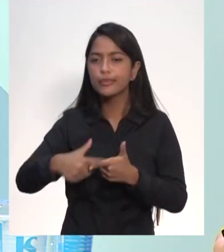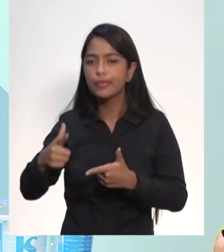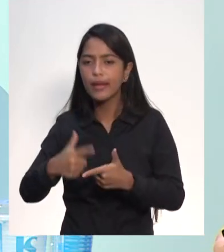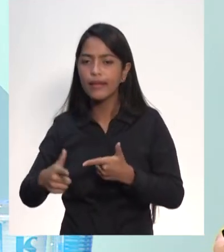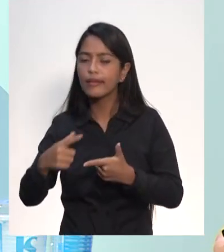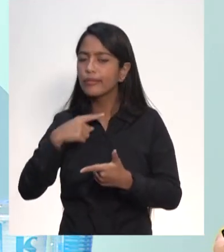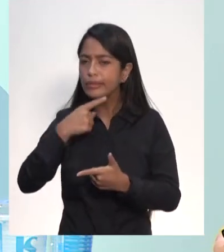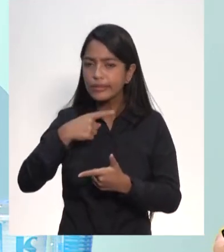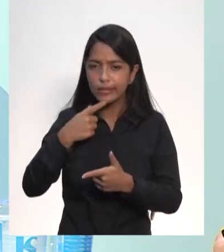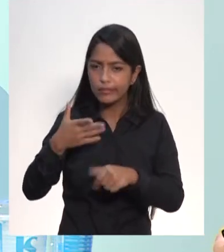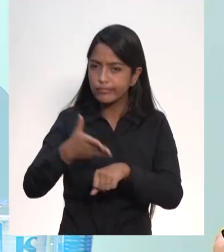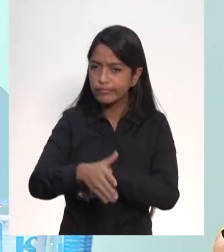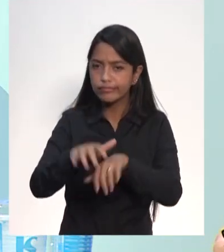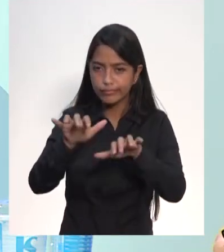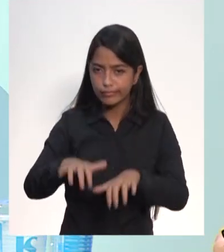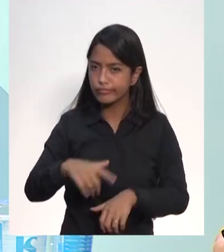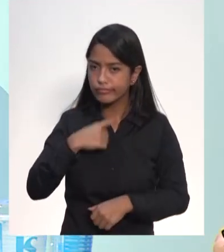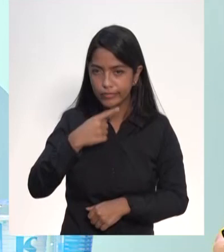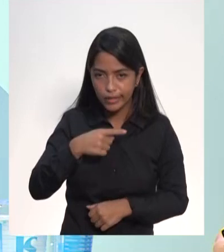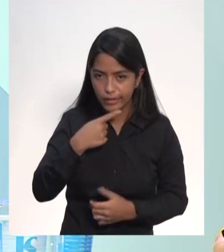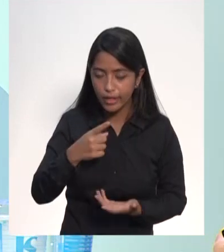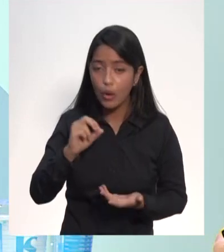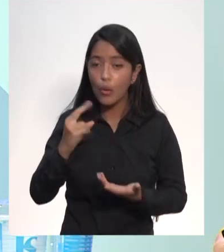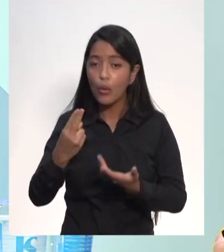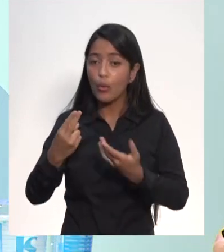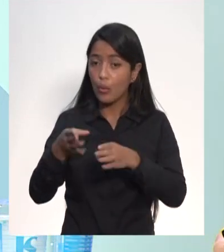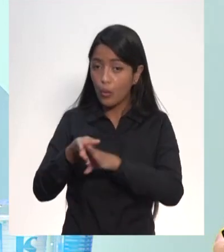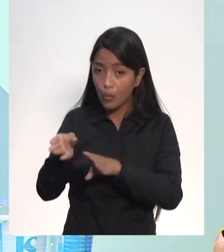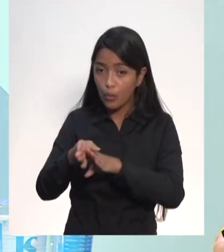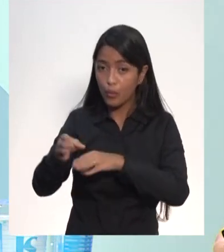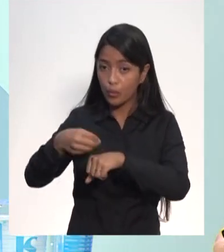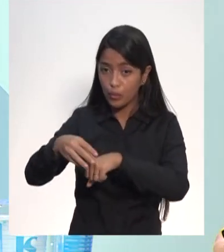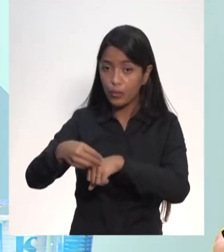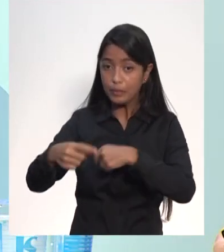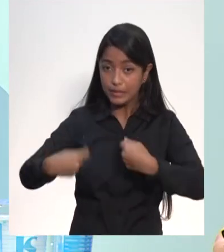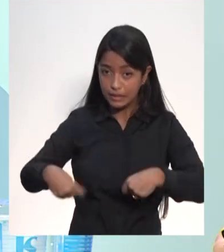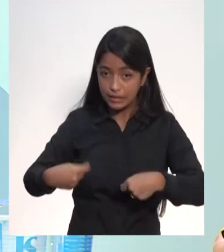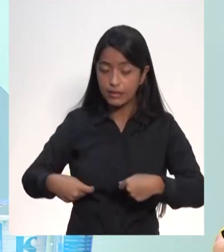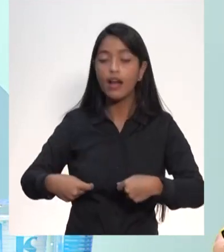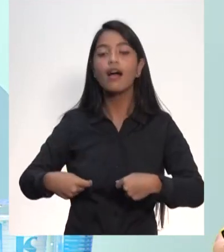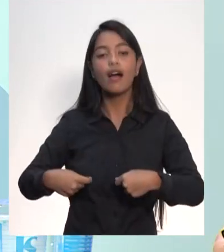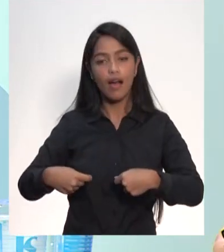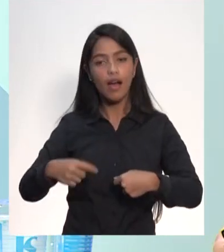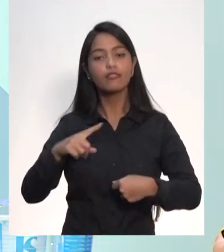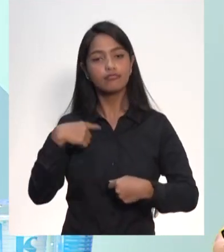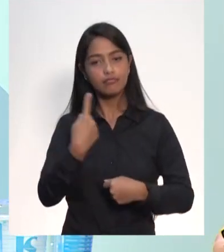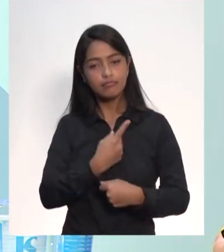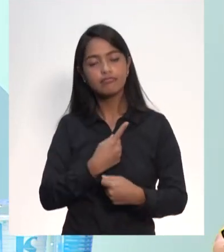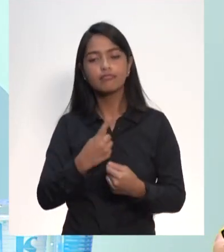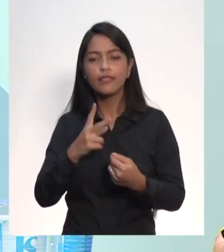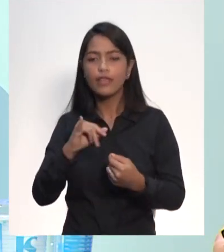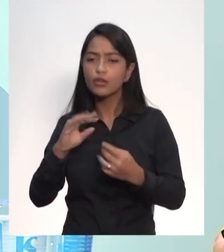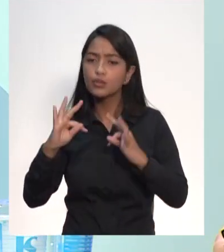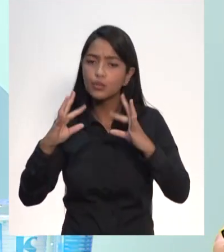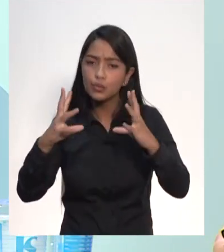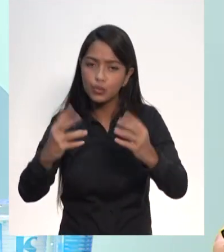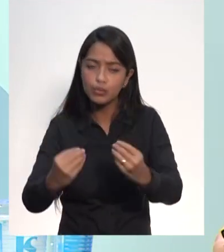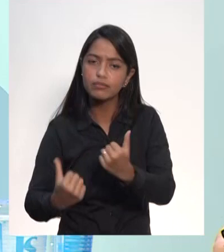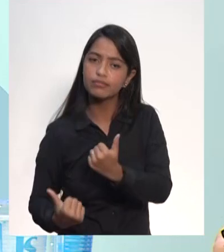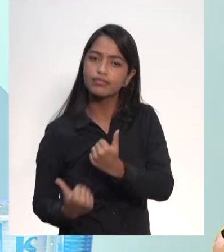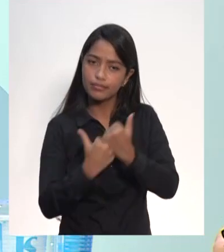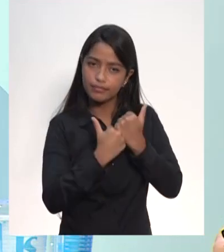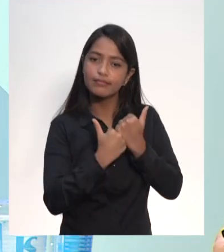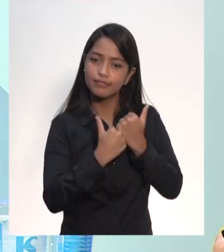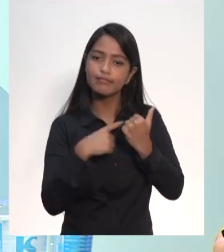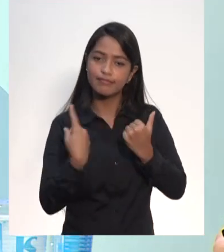de acesso, ele precisa de um tempo, de uma orientação para fazê-lo. Então, nós contamos também com a colaboração de todos vocês para